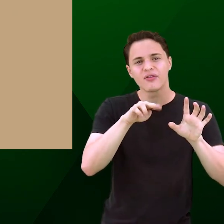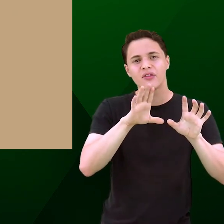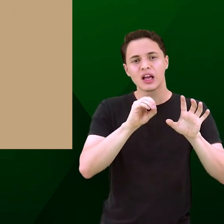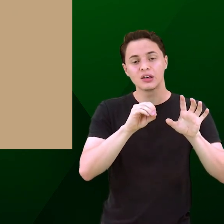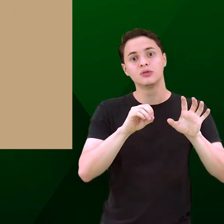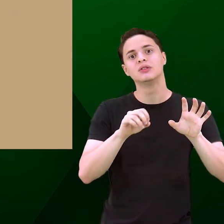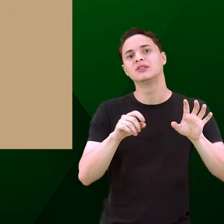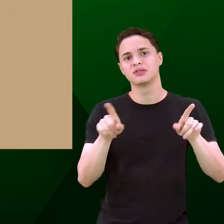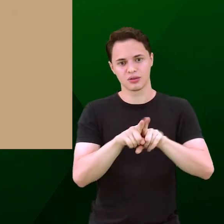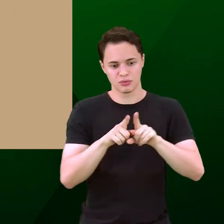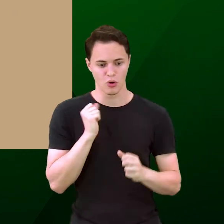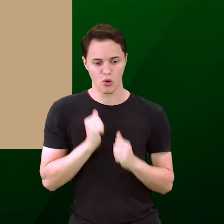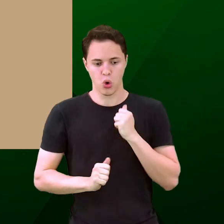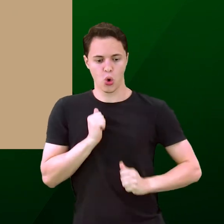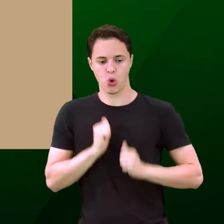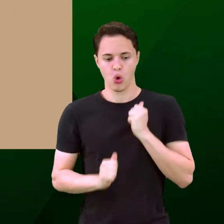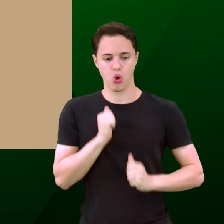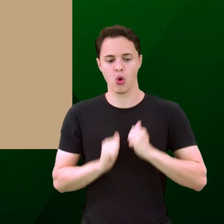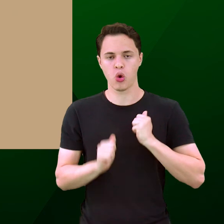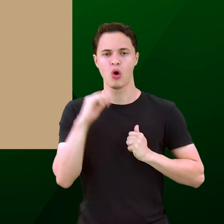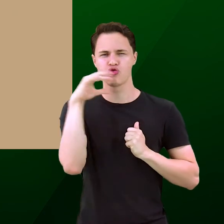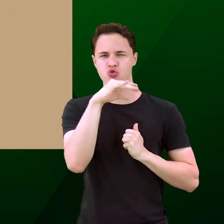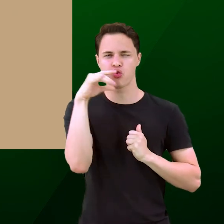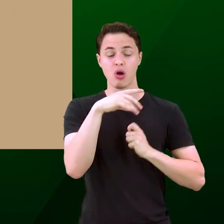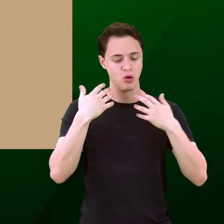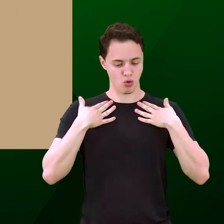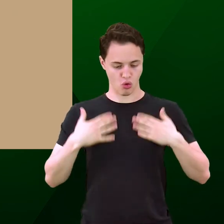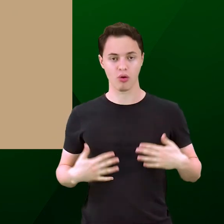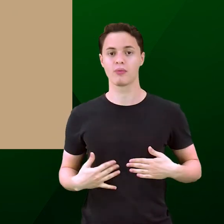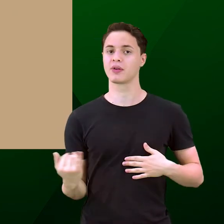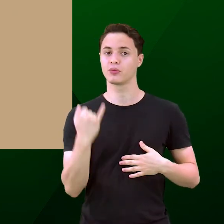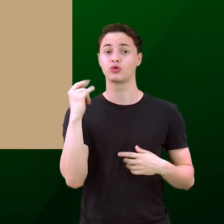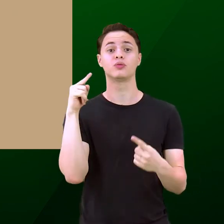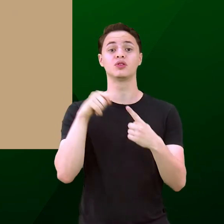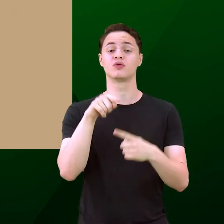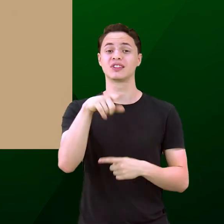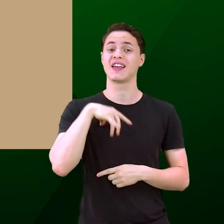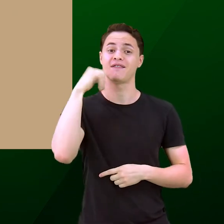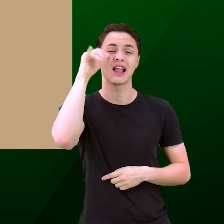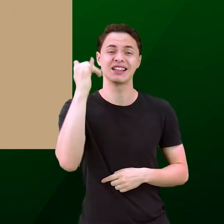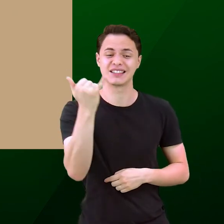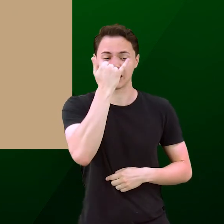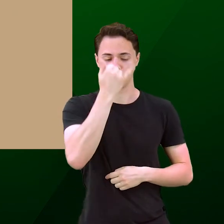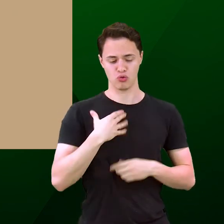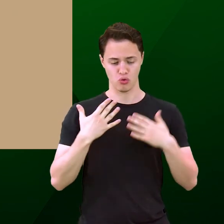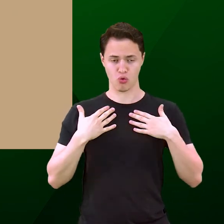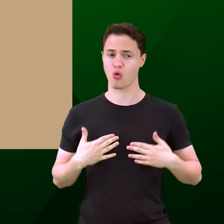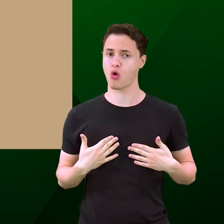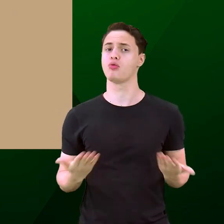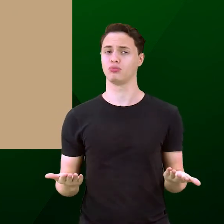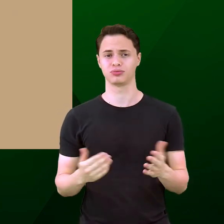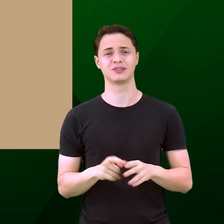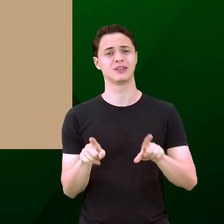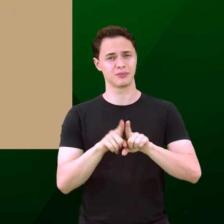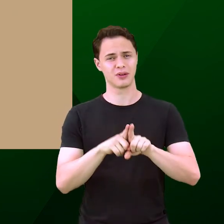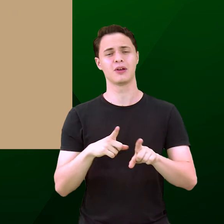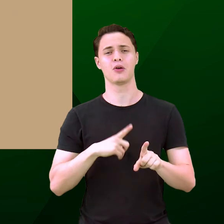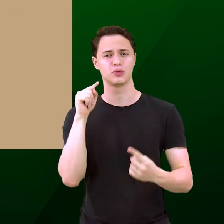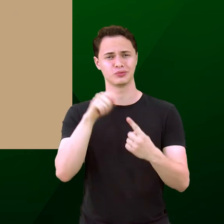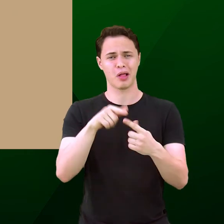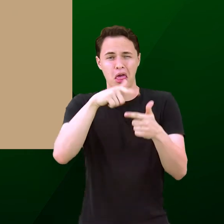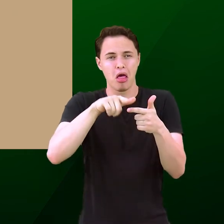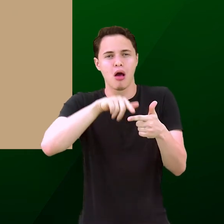da intensidade e do volume que a gente está pretendendo para aquela semana. Falou só por tempo? Também é possível e segue o mesmo